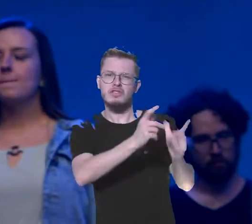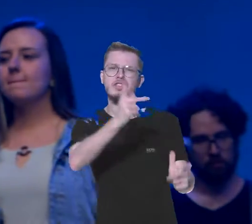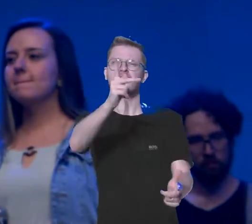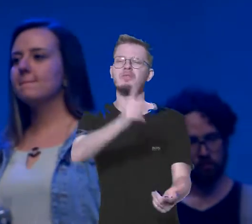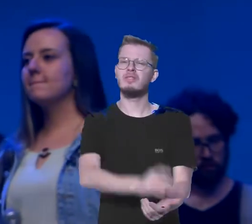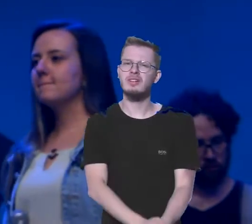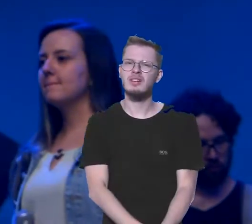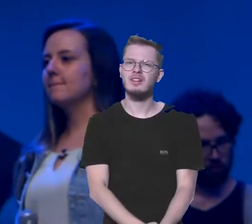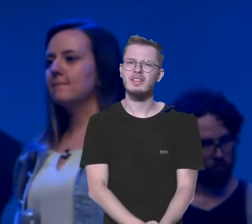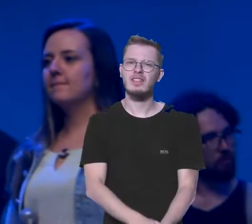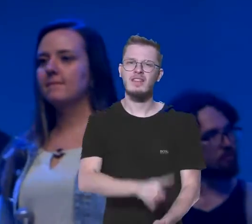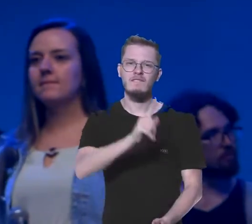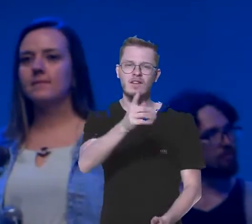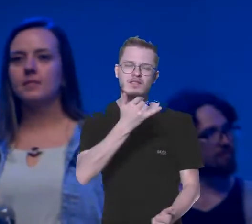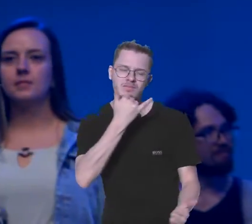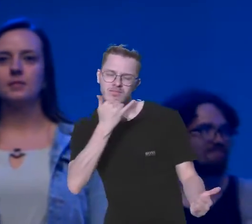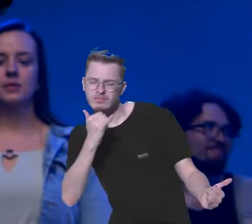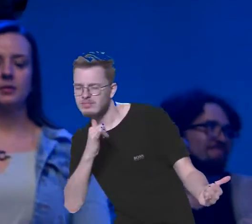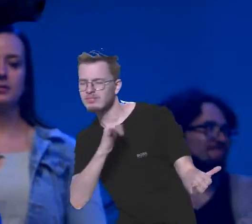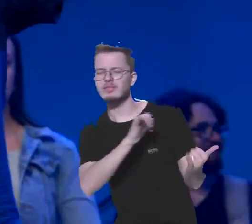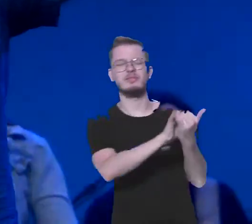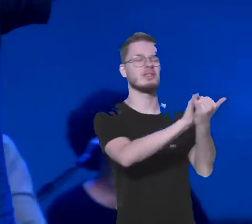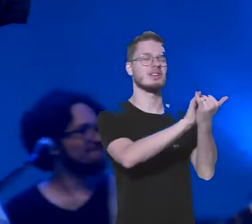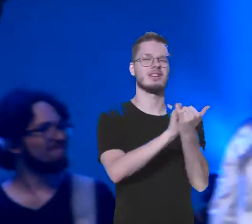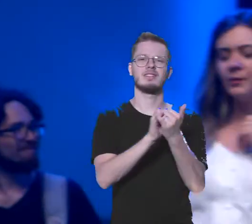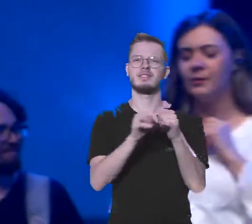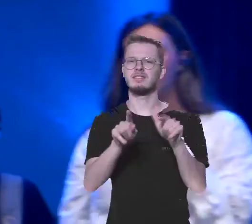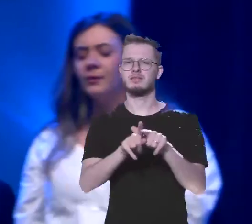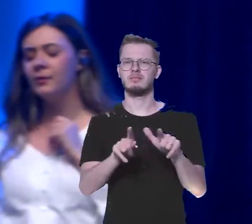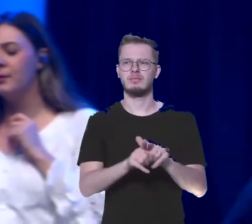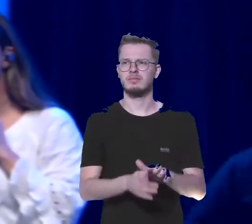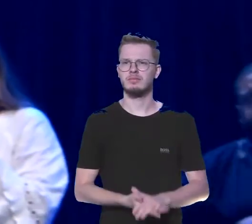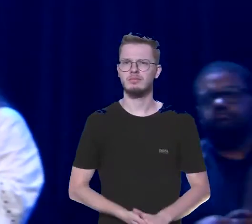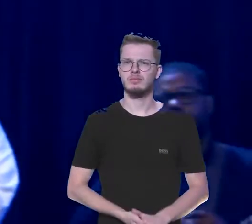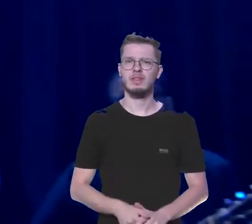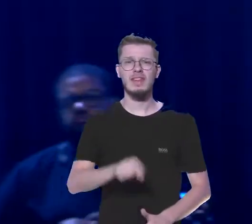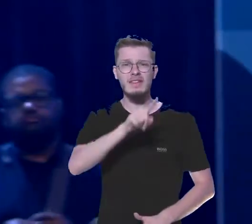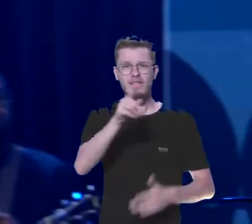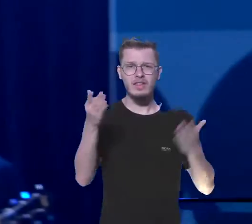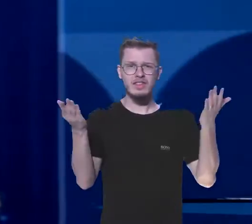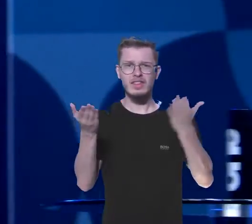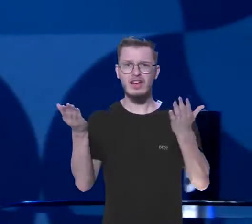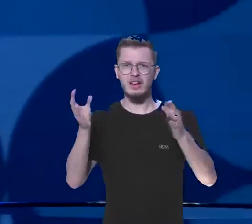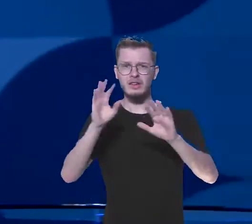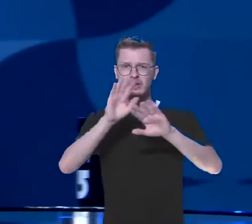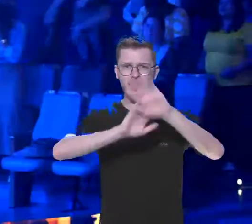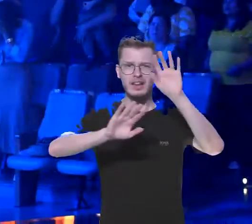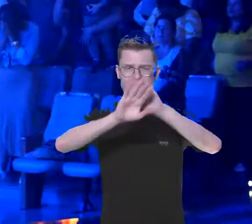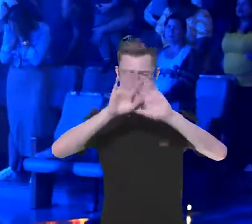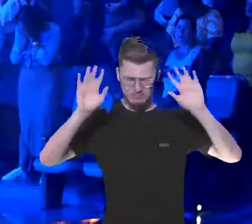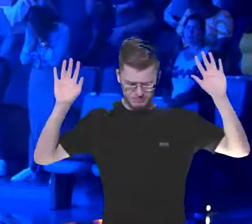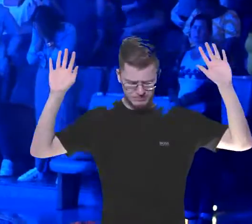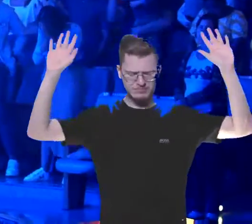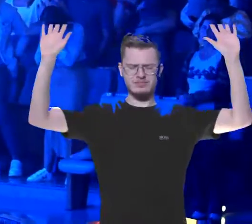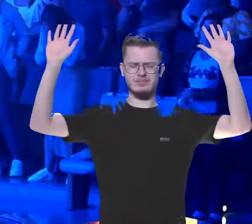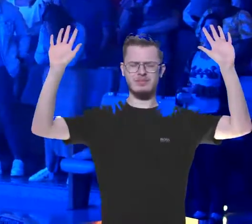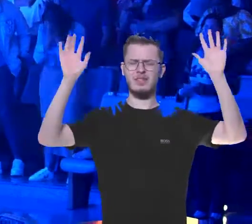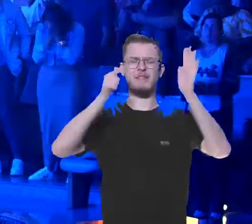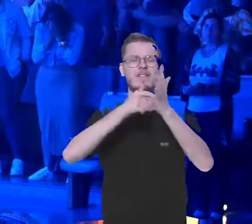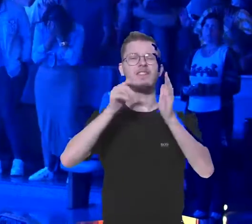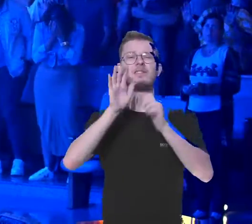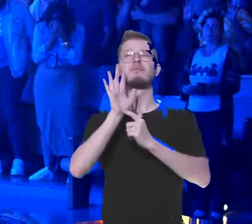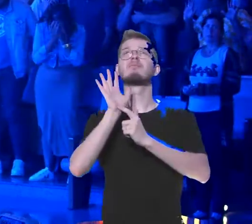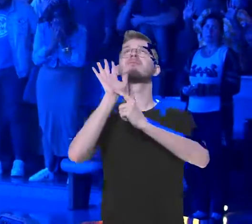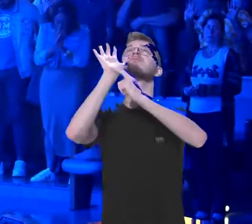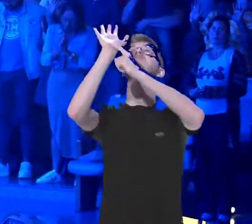precisa mais carregar isso. E eu quero que, como sinal de liberdade, agora você estenda as tuas mãos para o alto, e você mostre a palma das suas